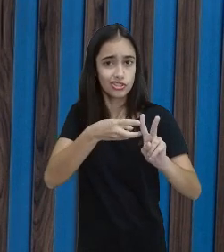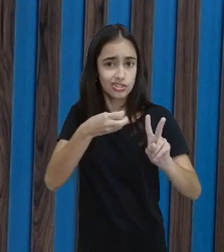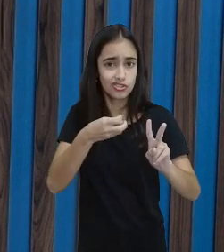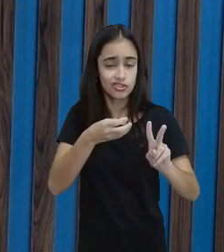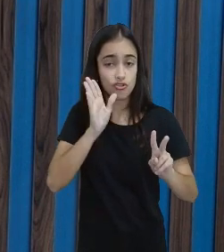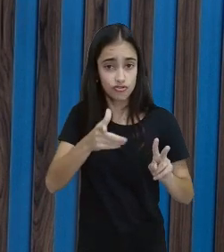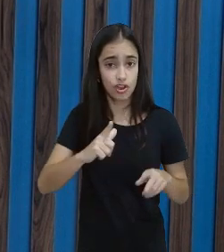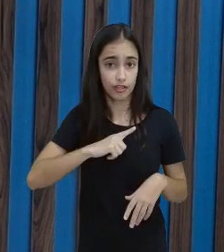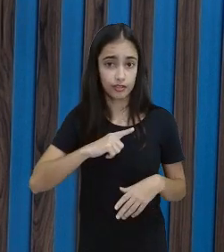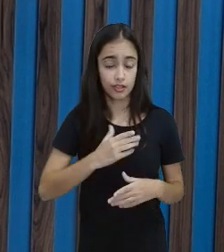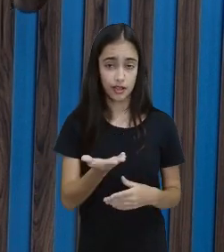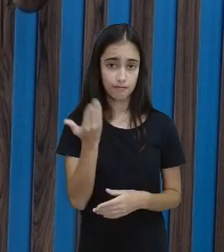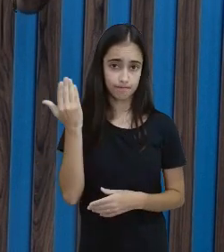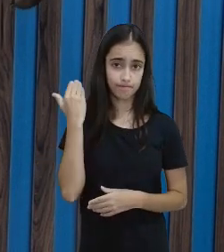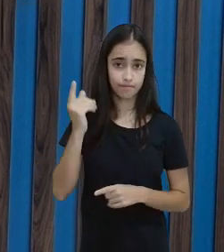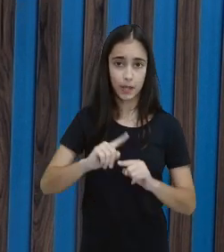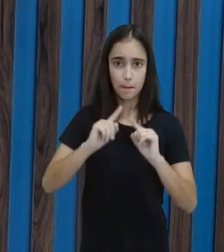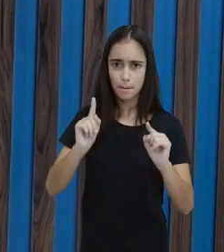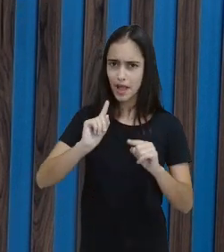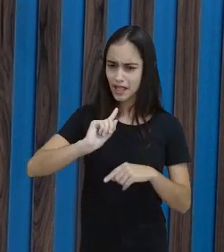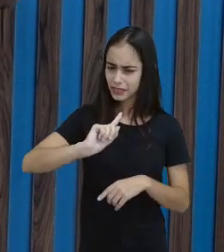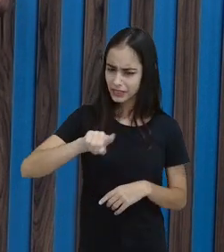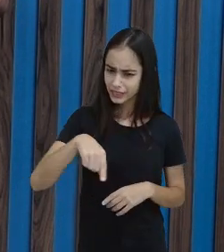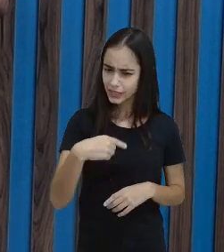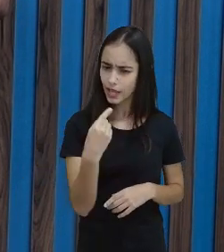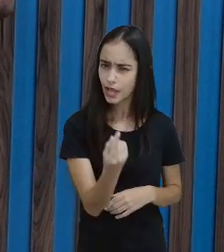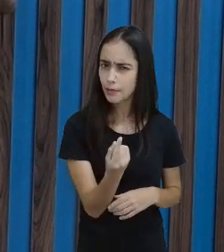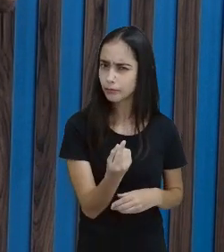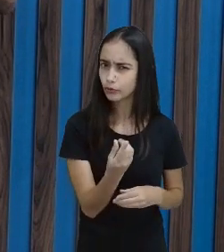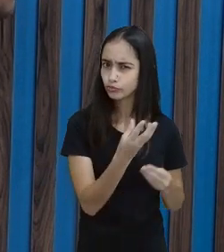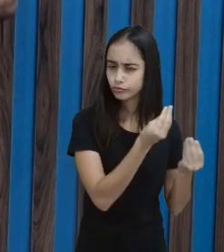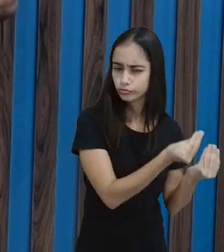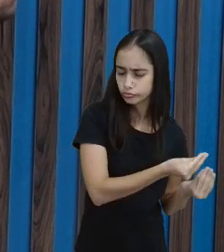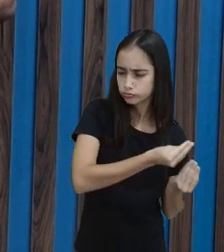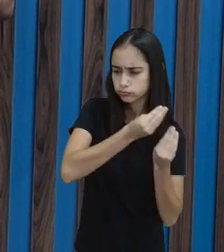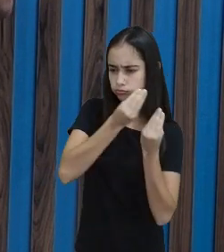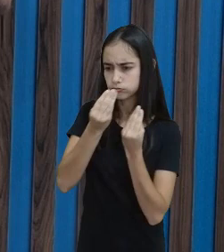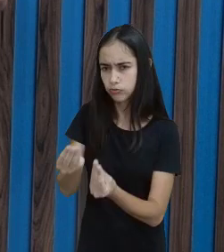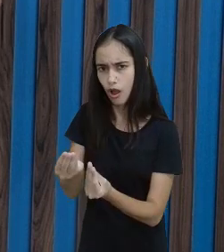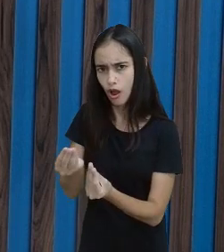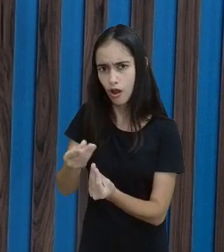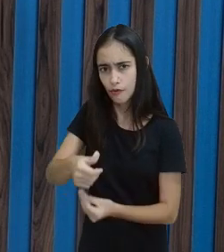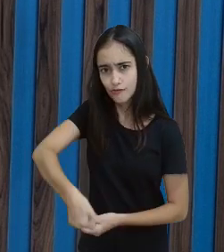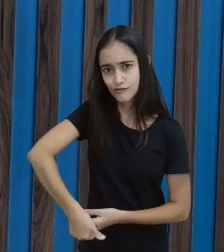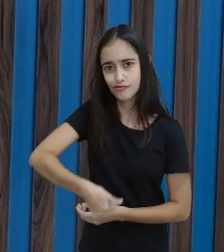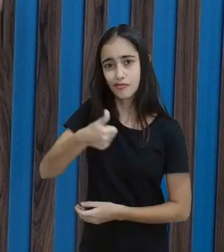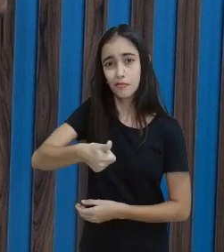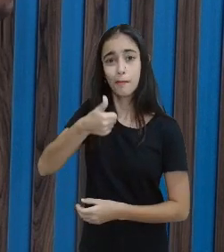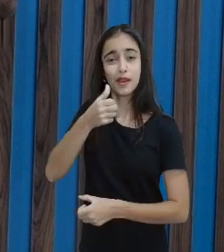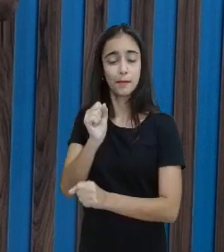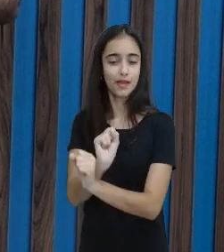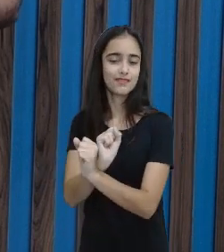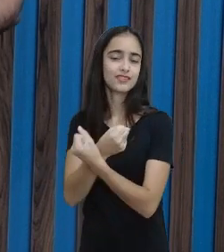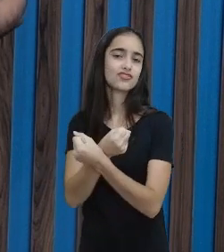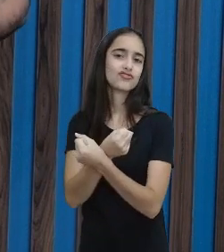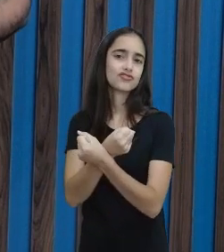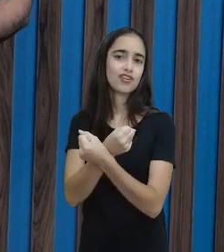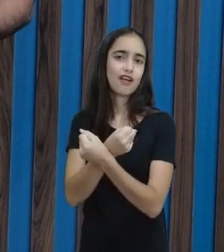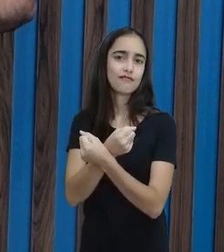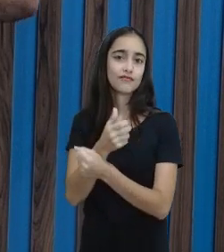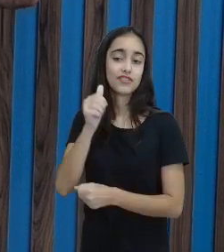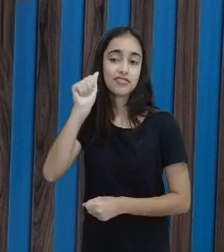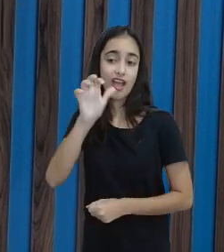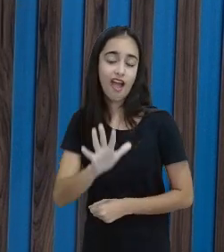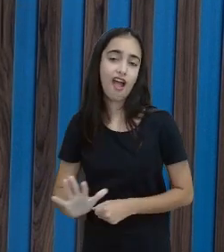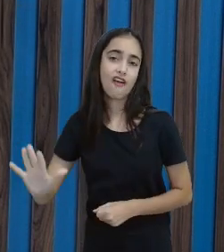mas um pouco tempo depois eles trouxeram para cá os primeiros escravos, né, africanos.